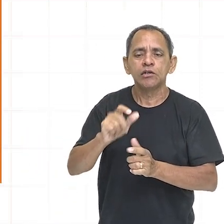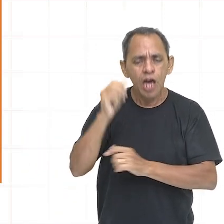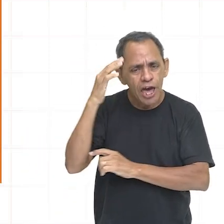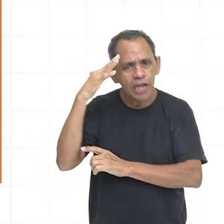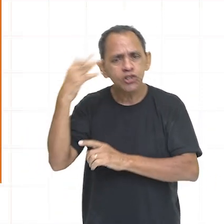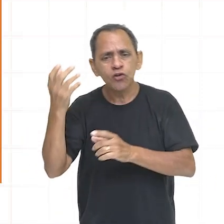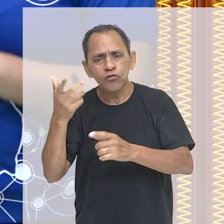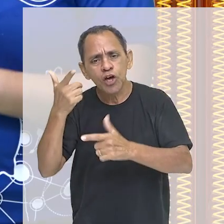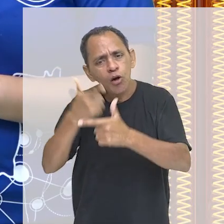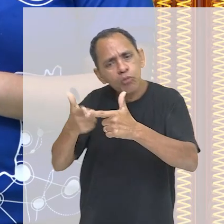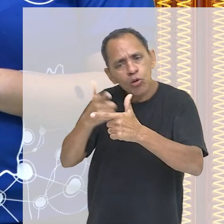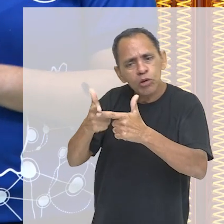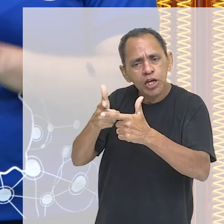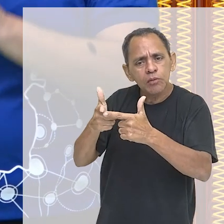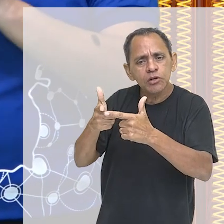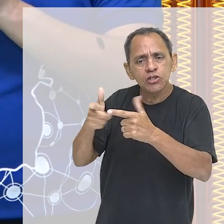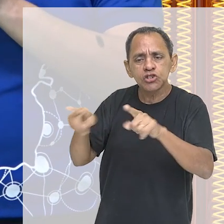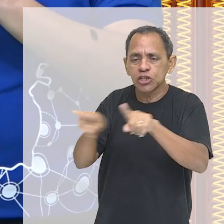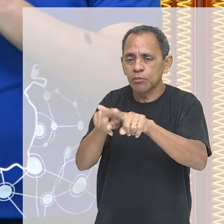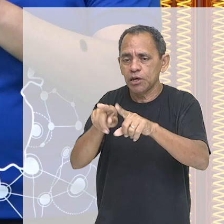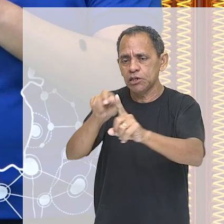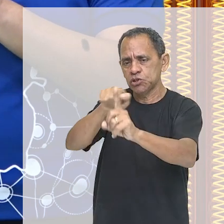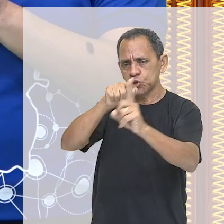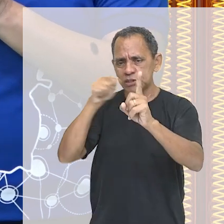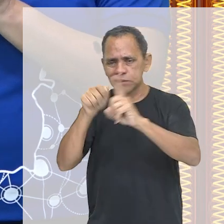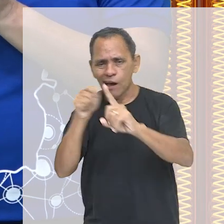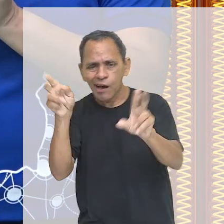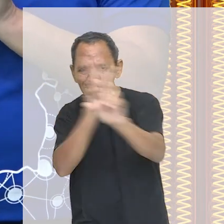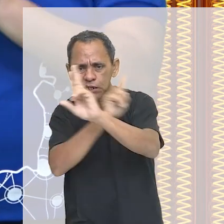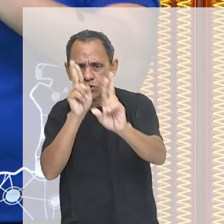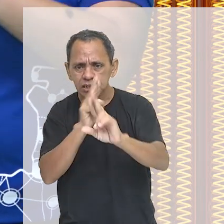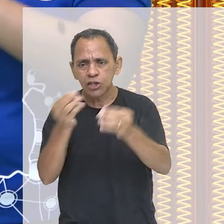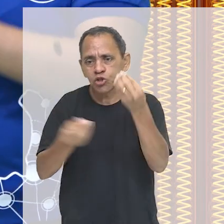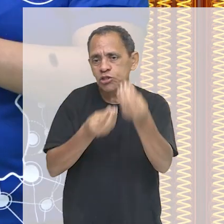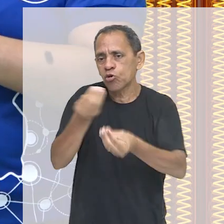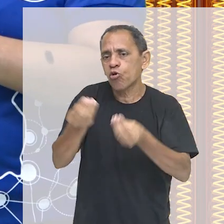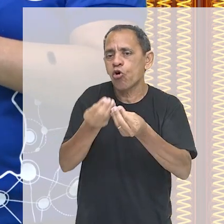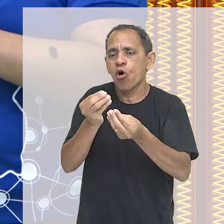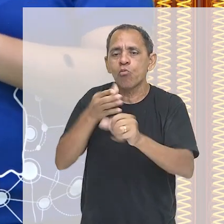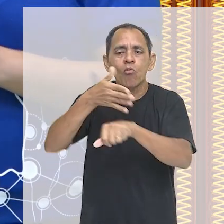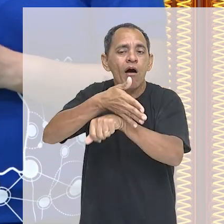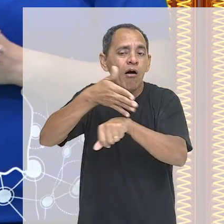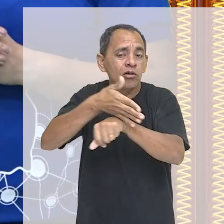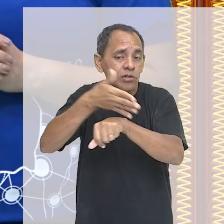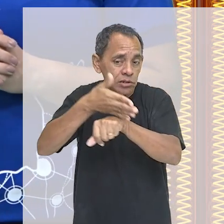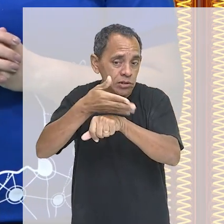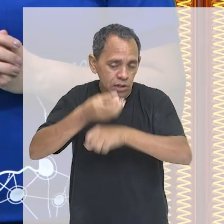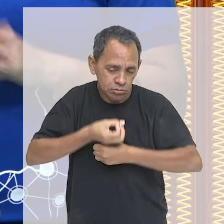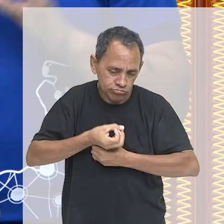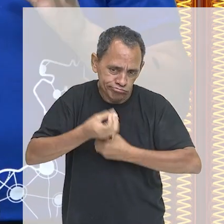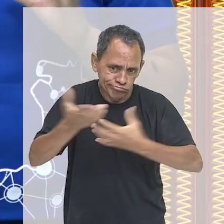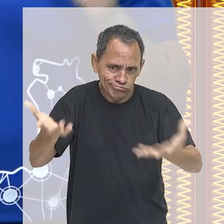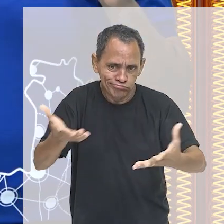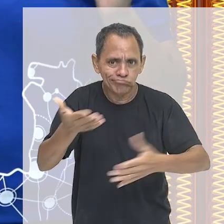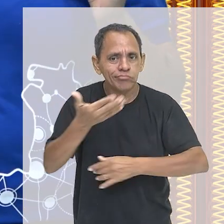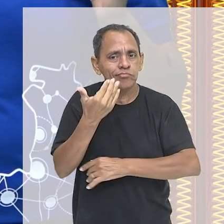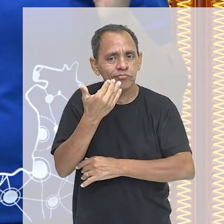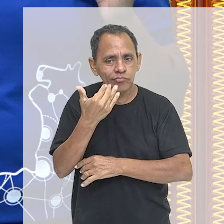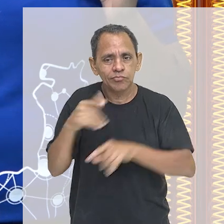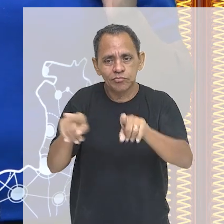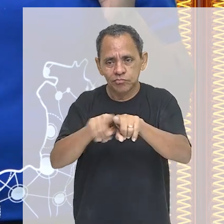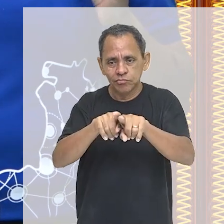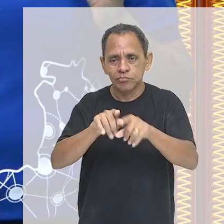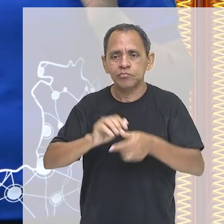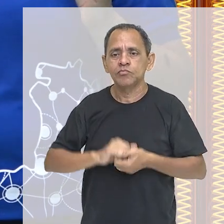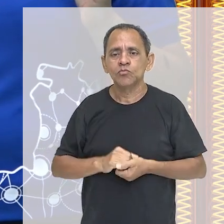aí problemas sociais que vão estar relacionados ao quê? Ao acesso da distribuição de alimentos, até porque a gente está falando